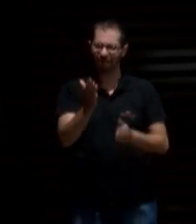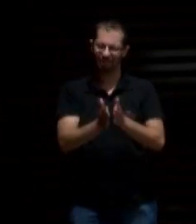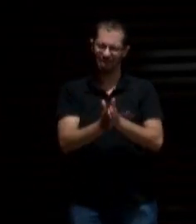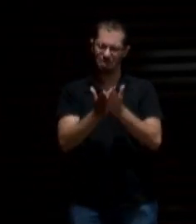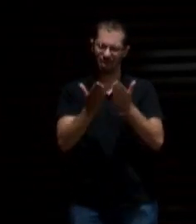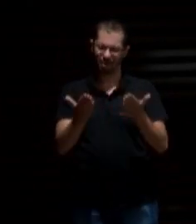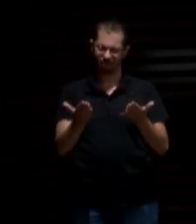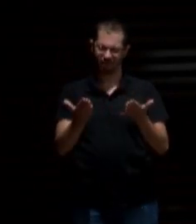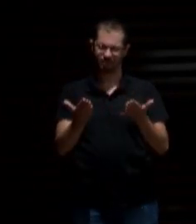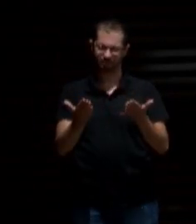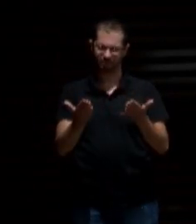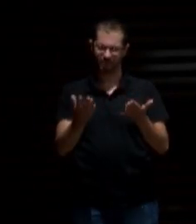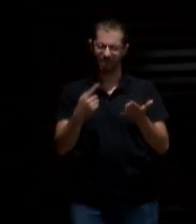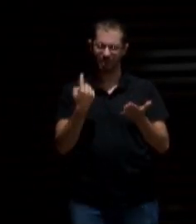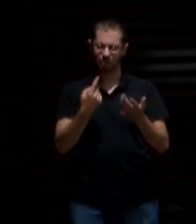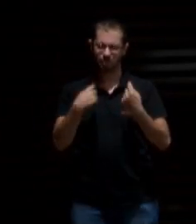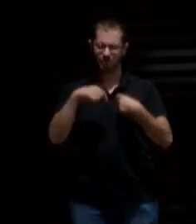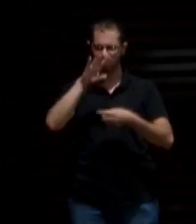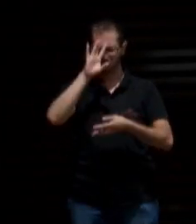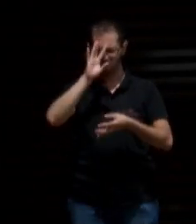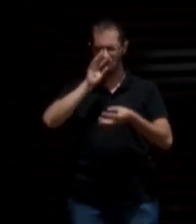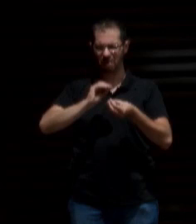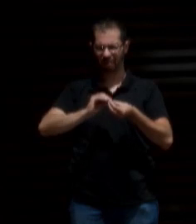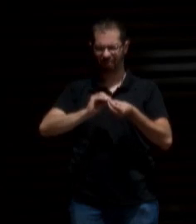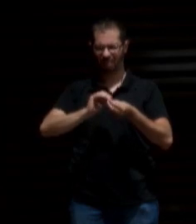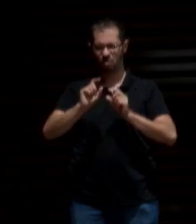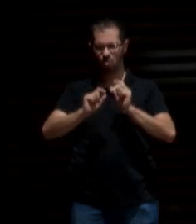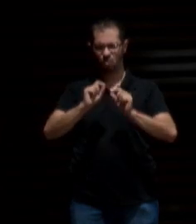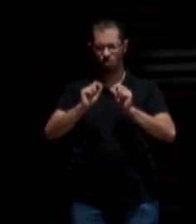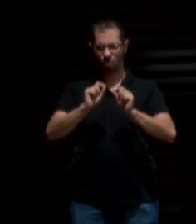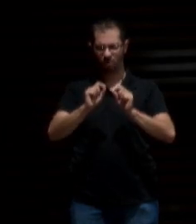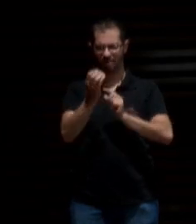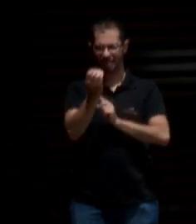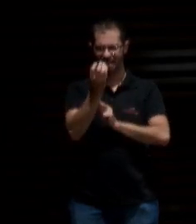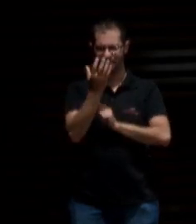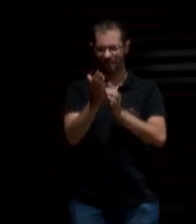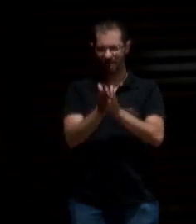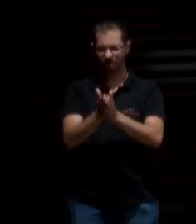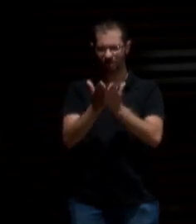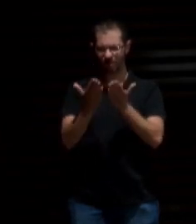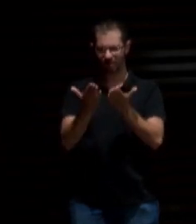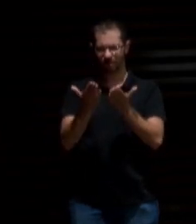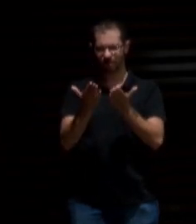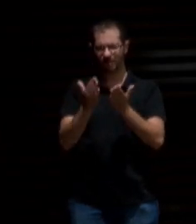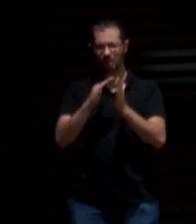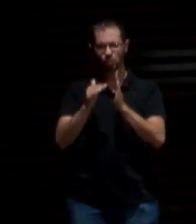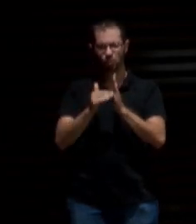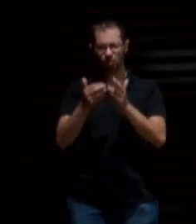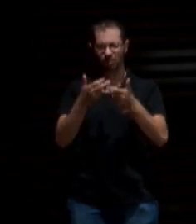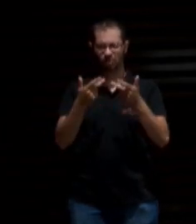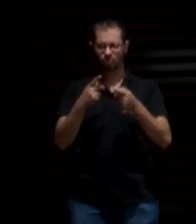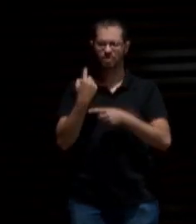possamos de fato compreender o que ela está dizendo, para que por meio da compreensão espiritual de todas as coisas, nós possamos